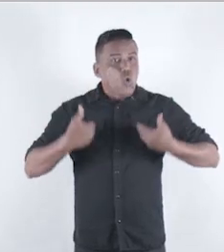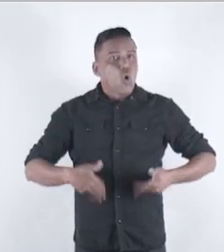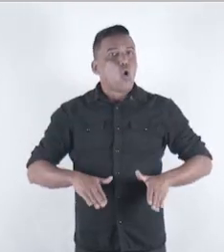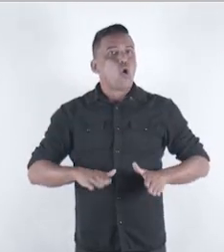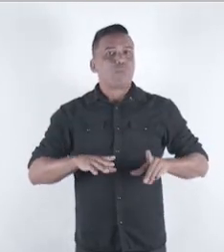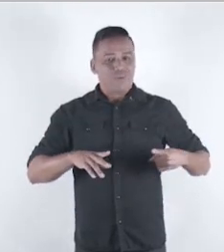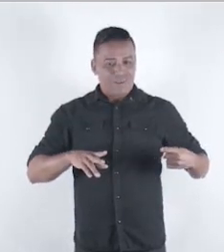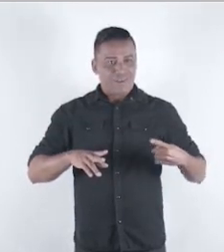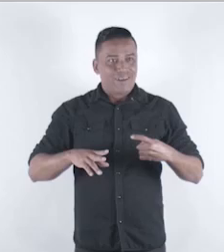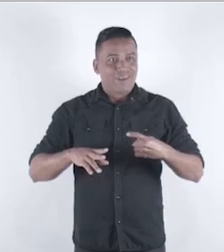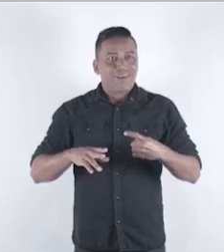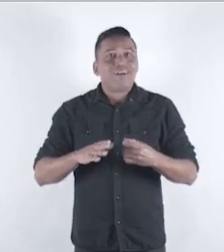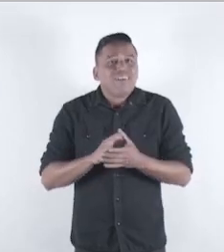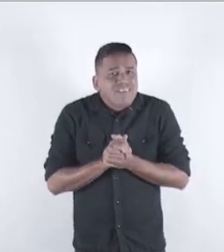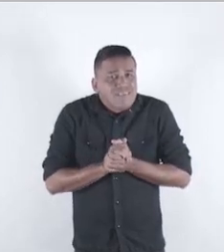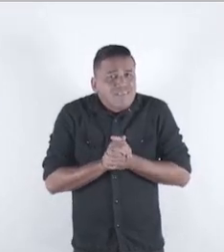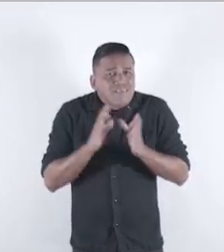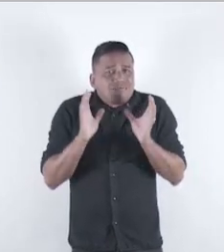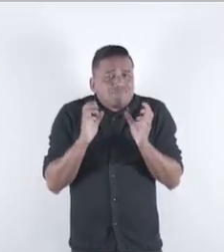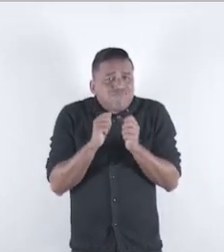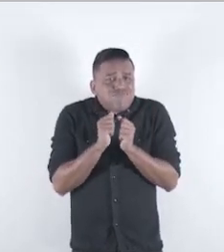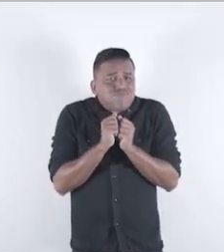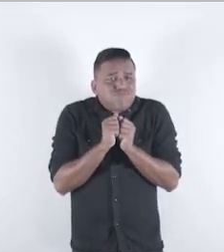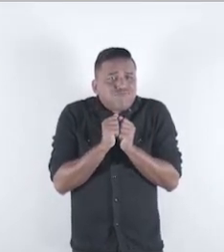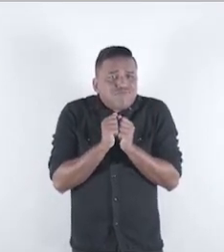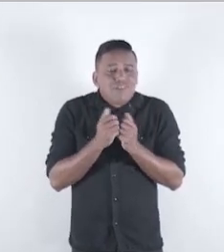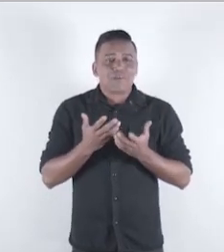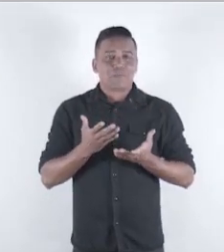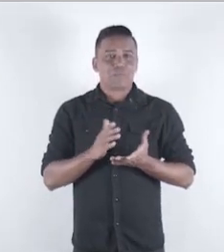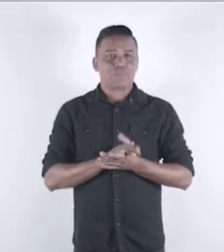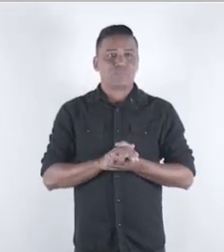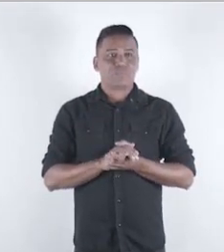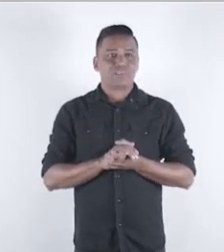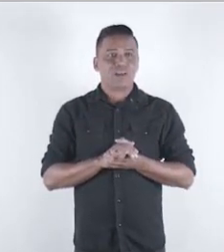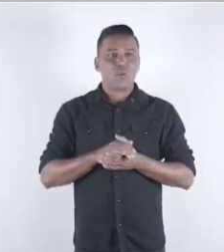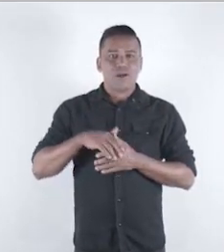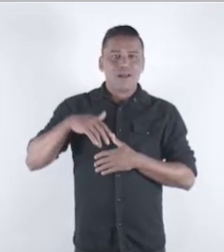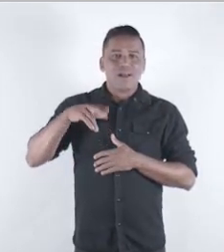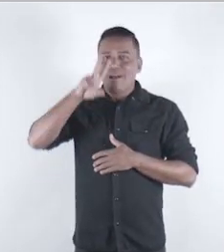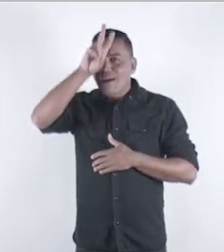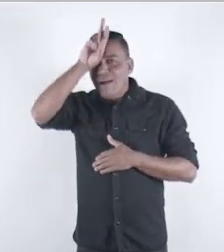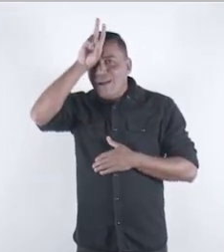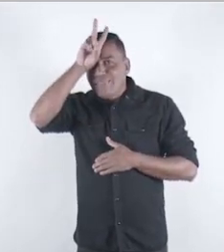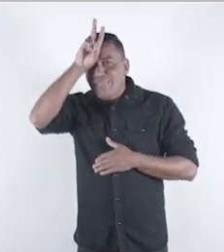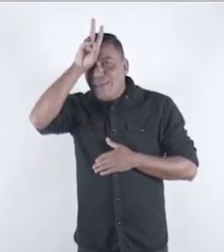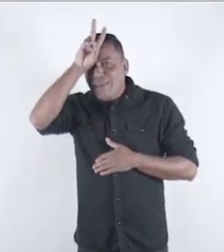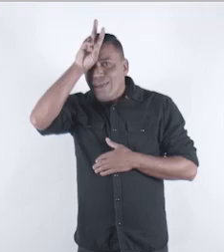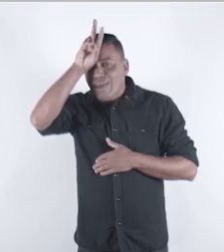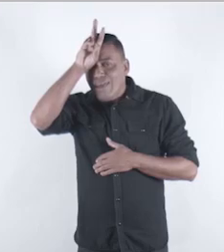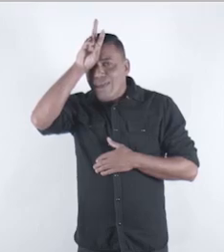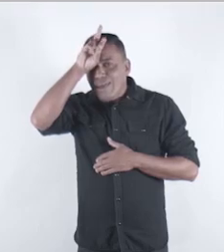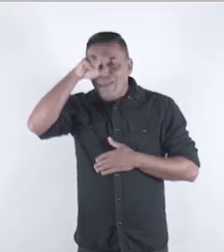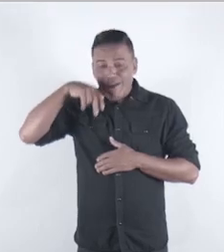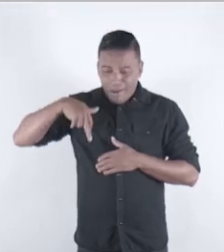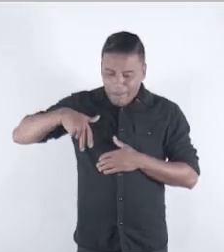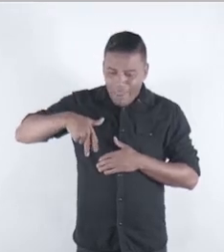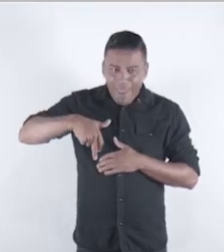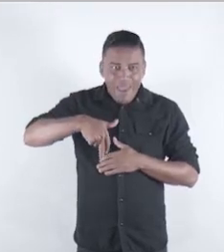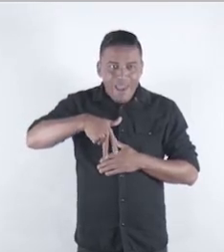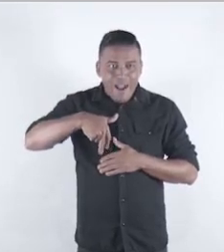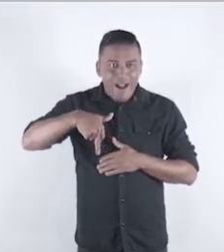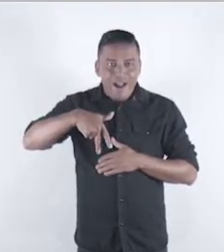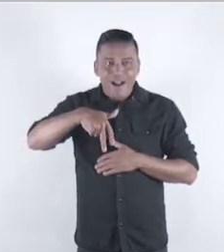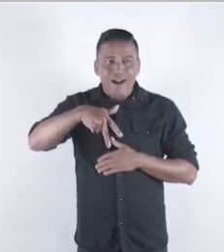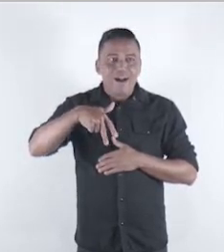para trás. Eu usei alguns elementos, as perninhas e as antenas, que de acordo com a situação e